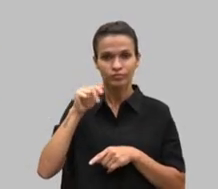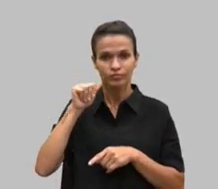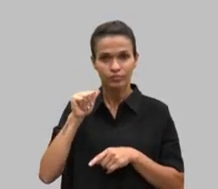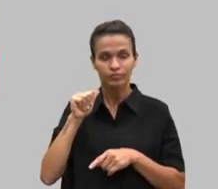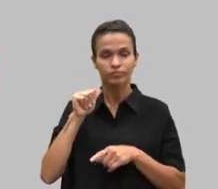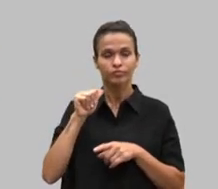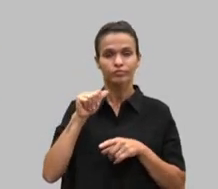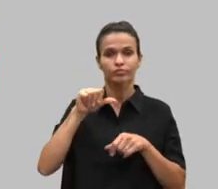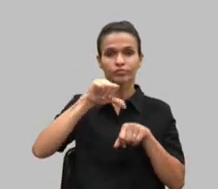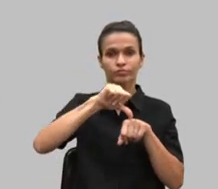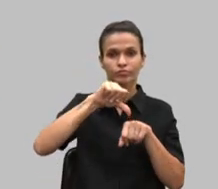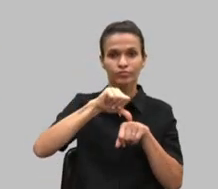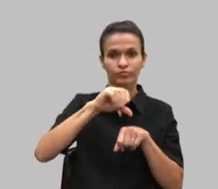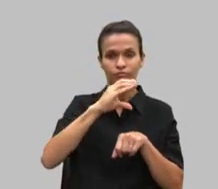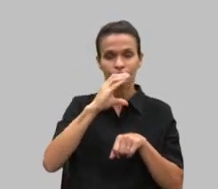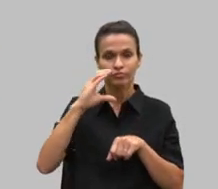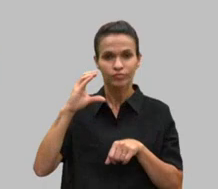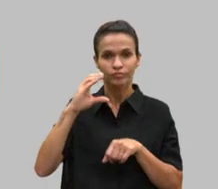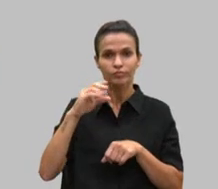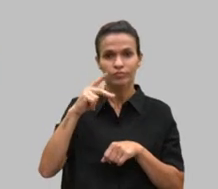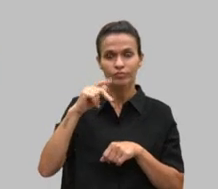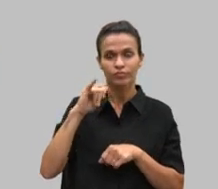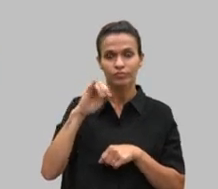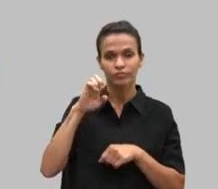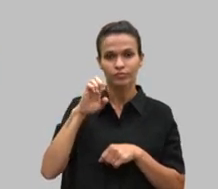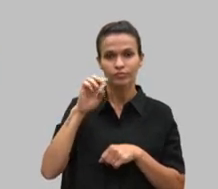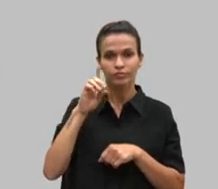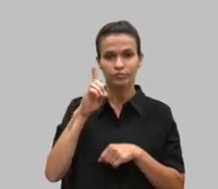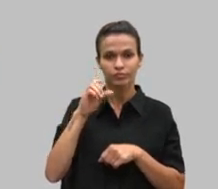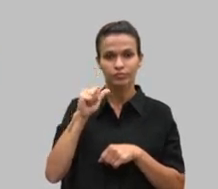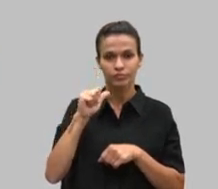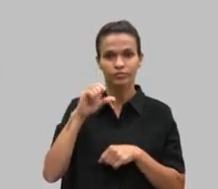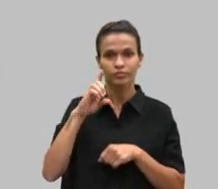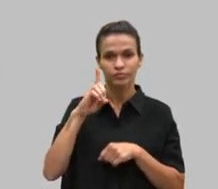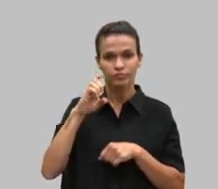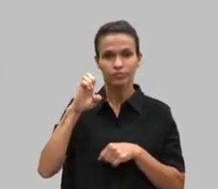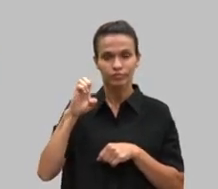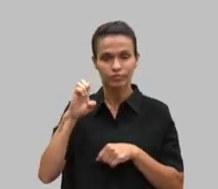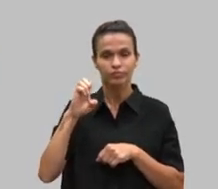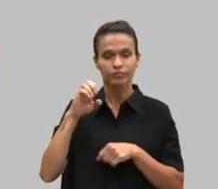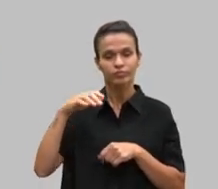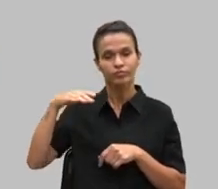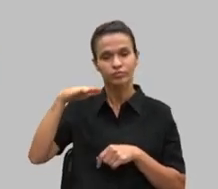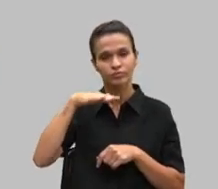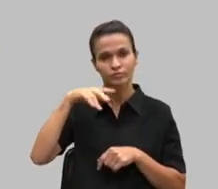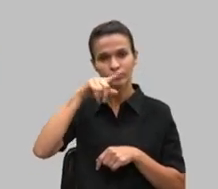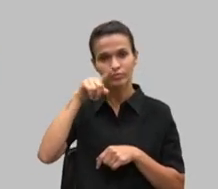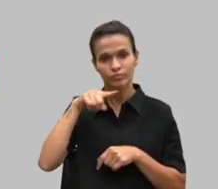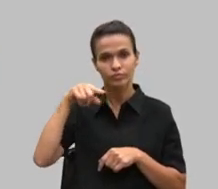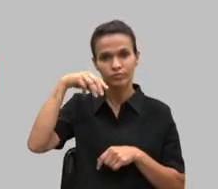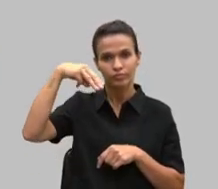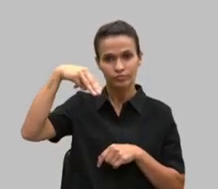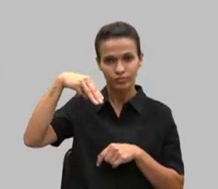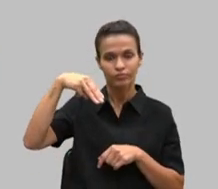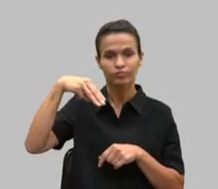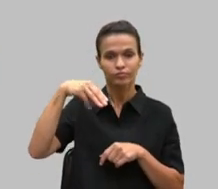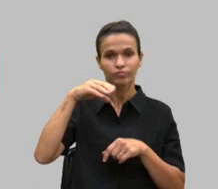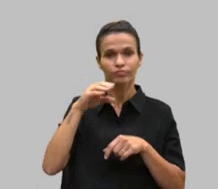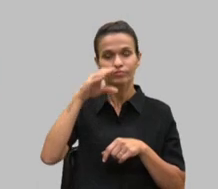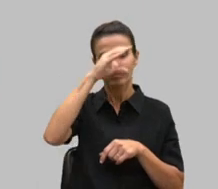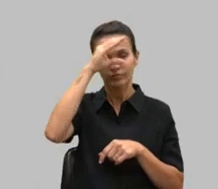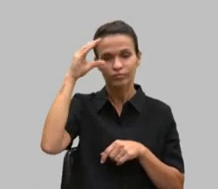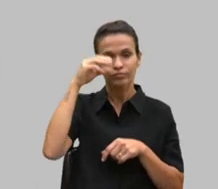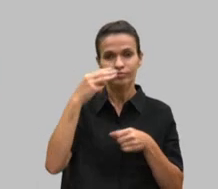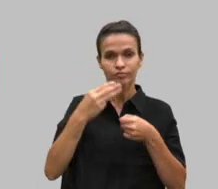câmara municipal de Piedade do Rio Grande Polo Zona da Mata um coordenada pela câmara municipal de Matias Barbosa